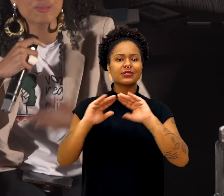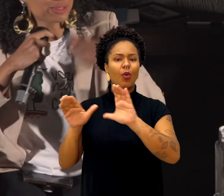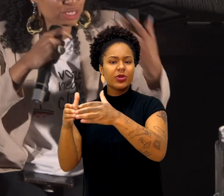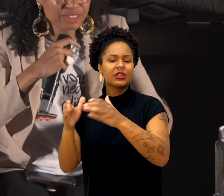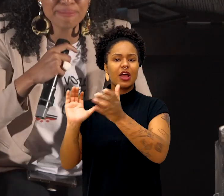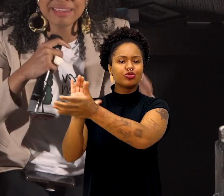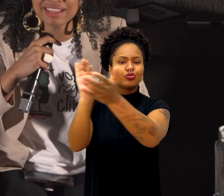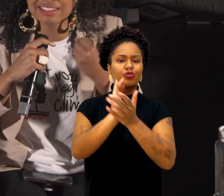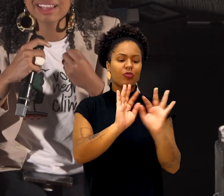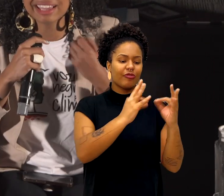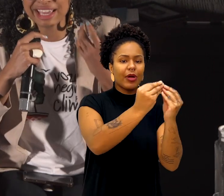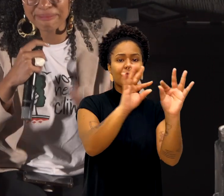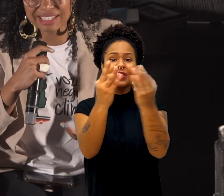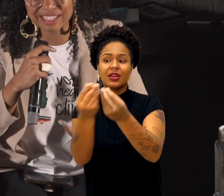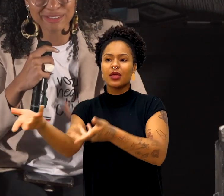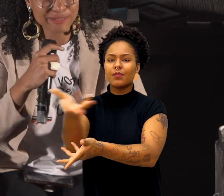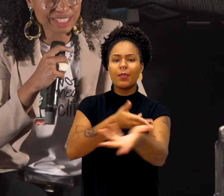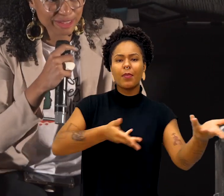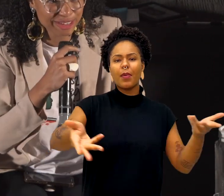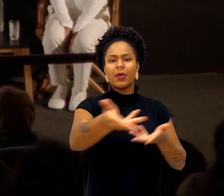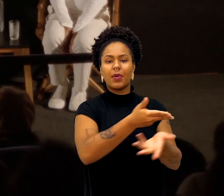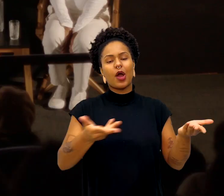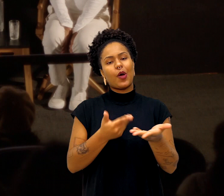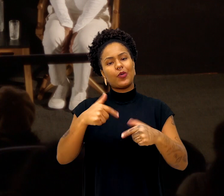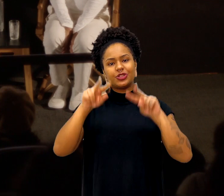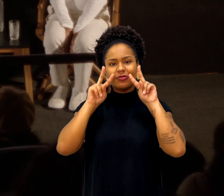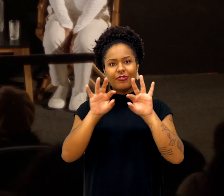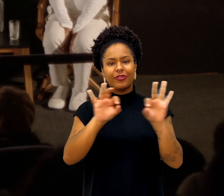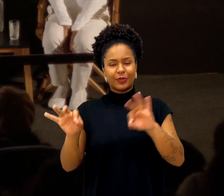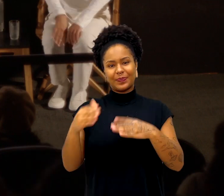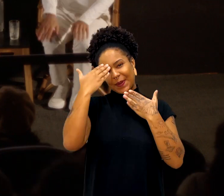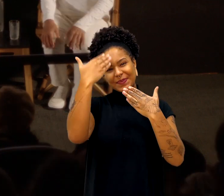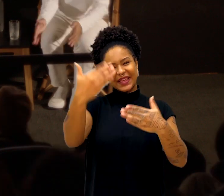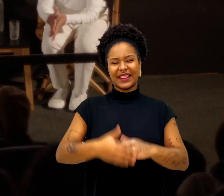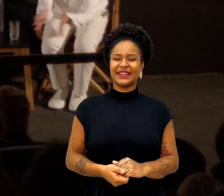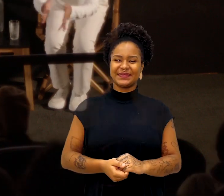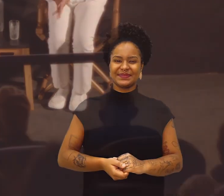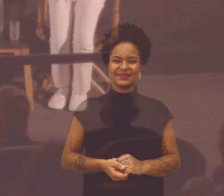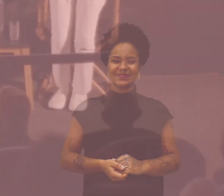seus grupos, para as suas famílias e repartir o que vocês ouviram nessa noite. Obrigada.